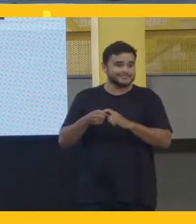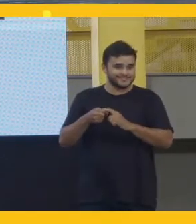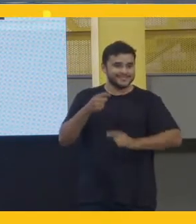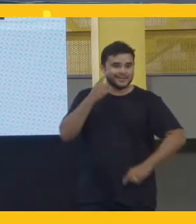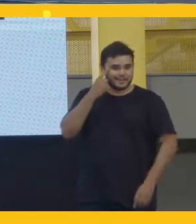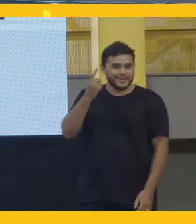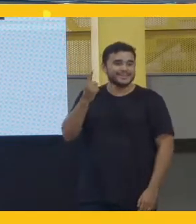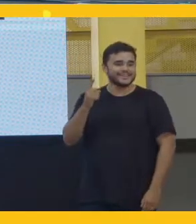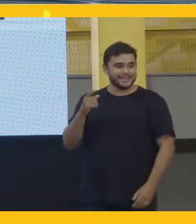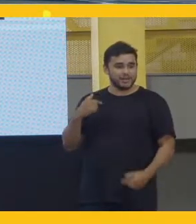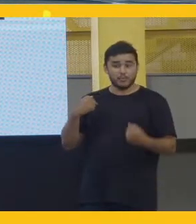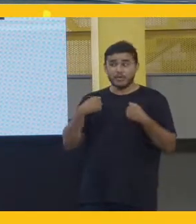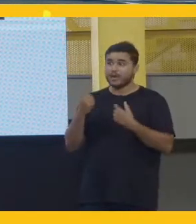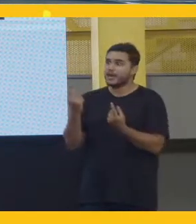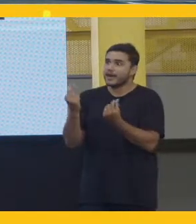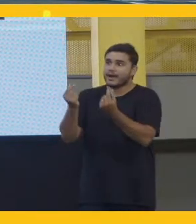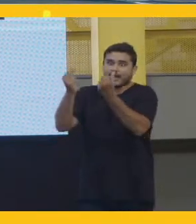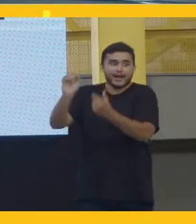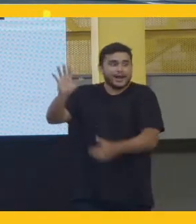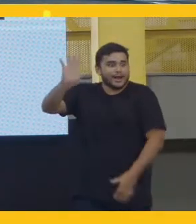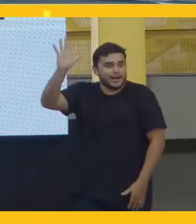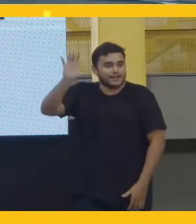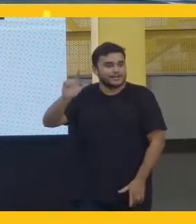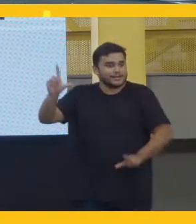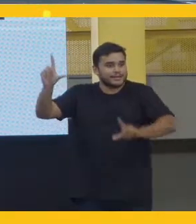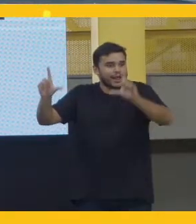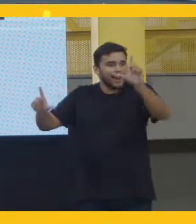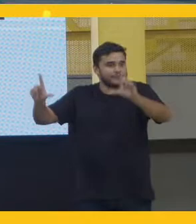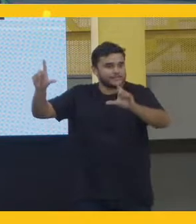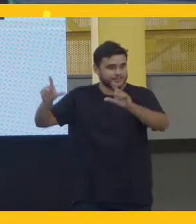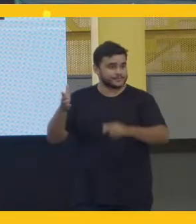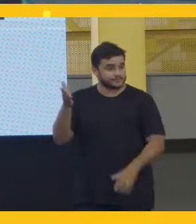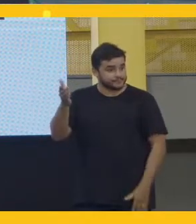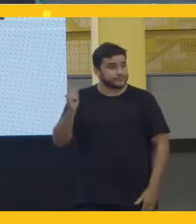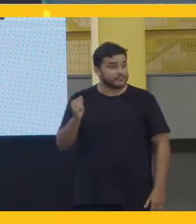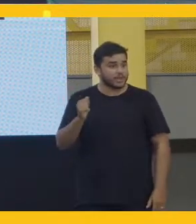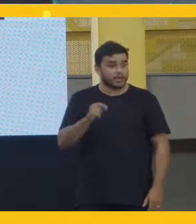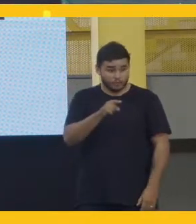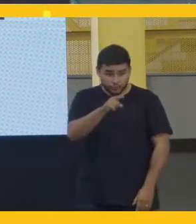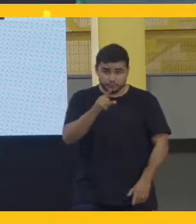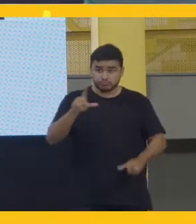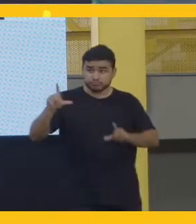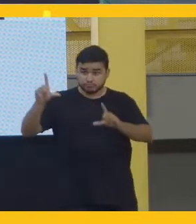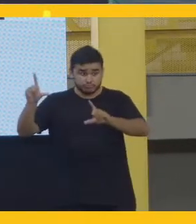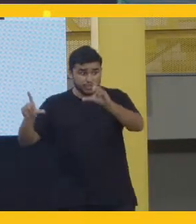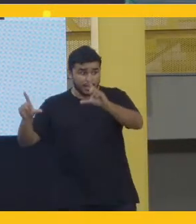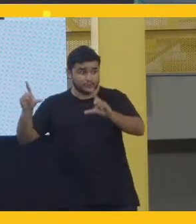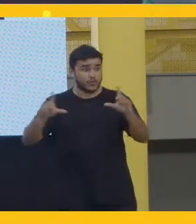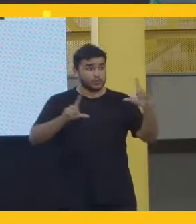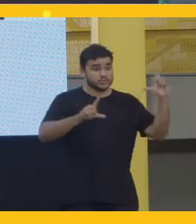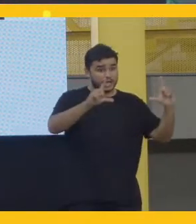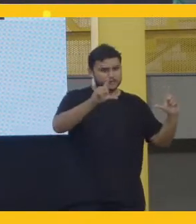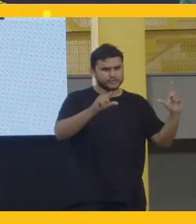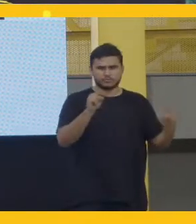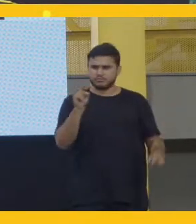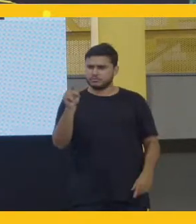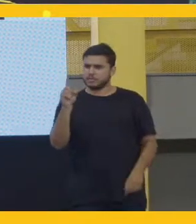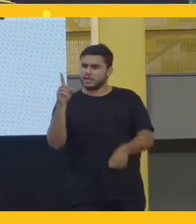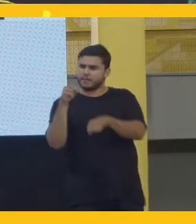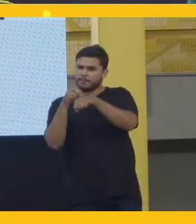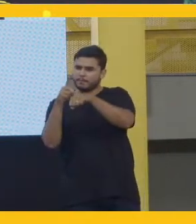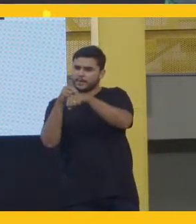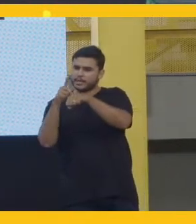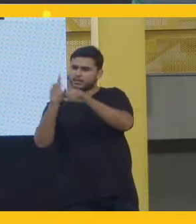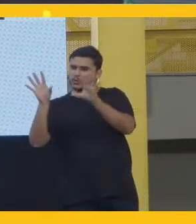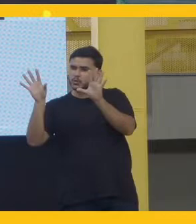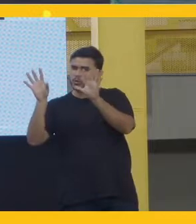duas TVs, a mais barata e a mais cara, você vai ver que o preto da TV mais cara é mais preto do que os outros pretos.